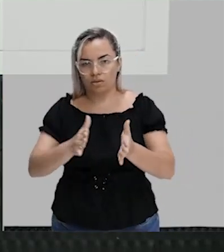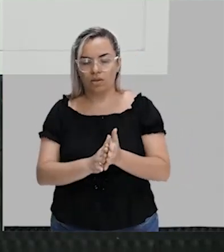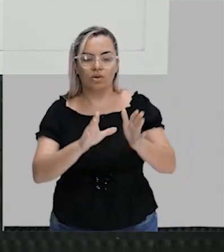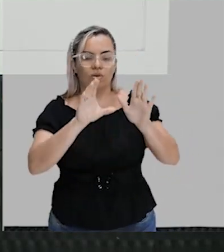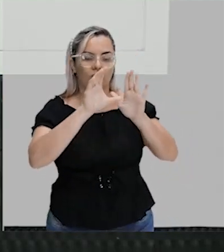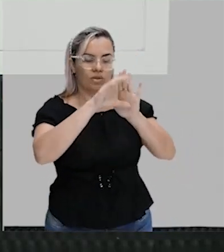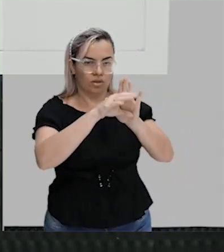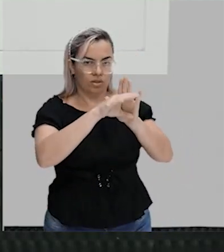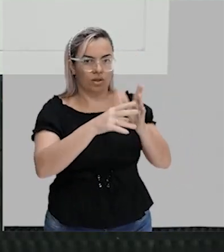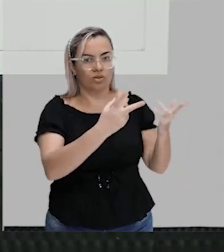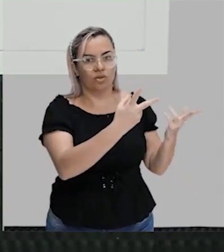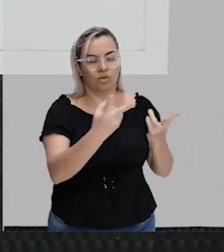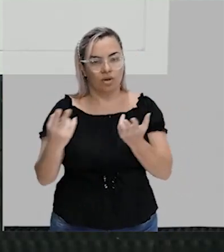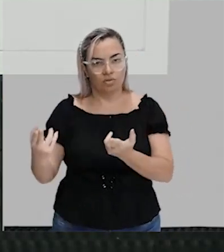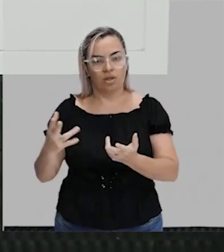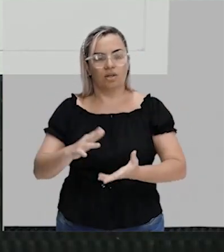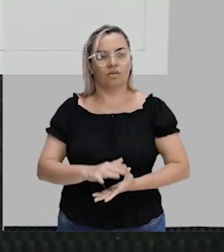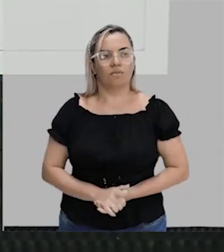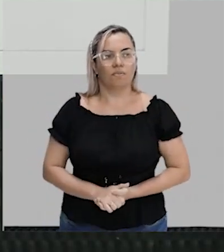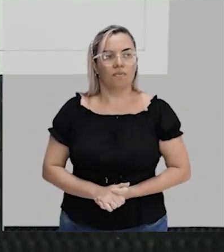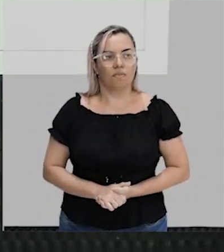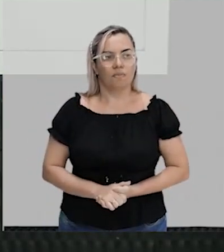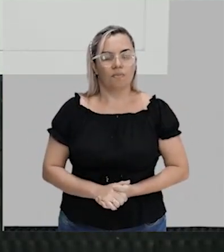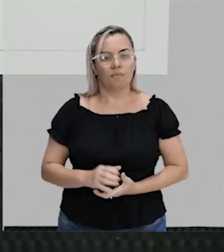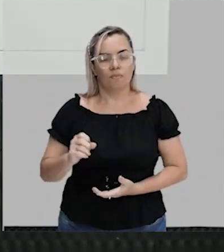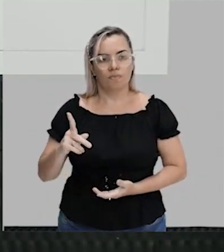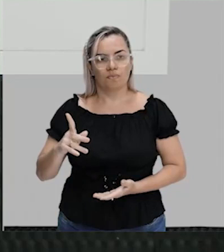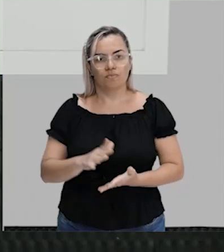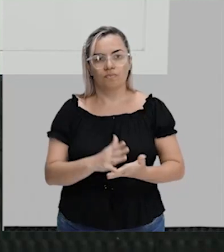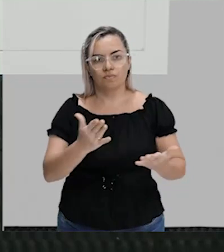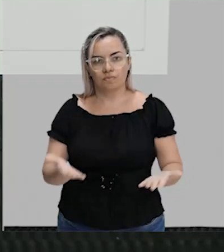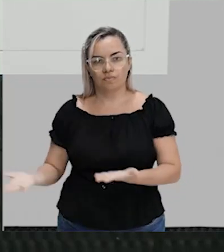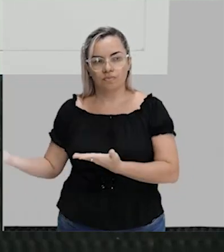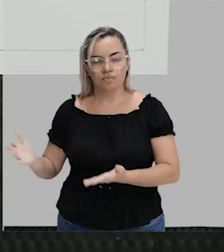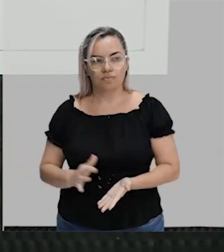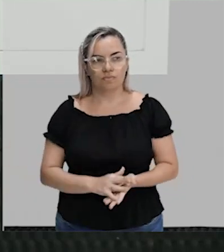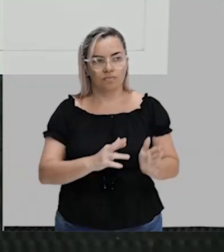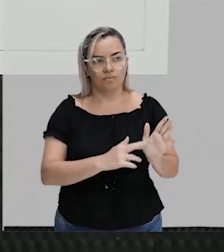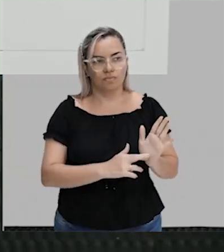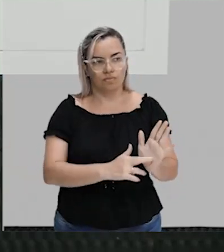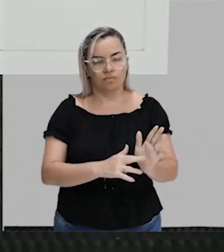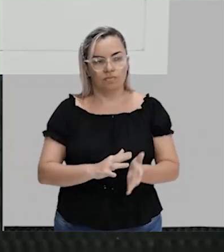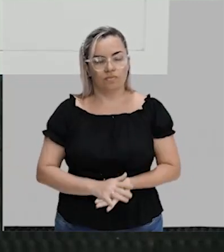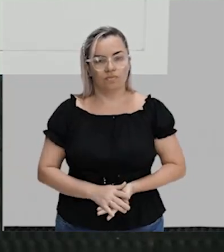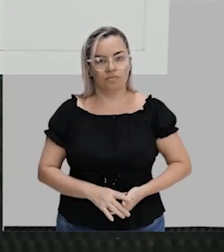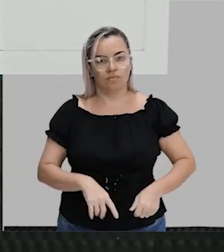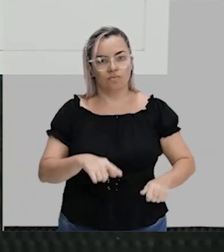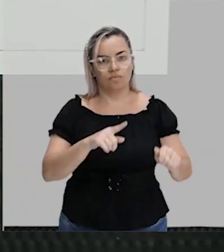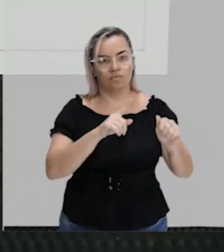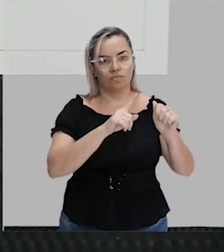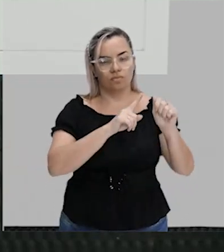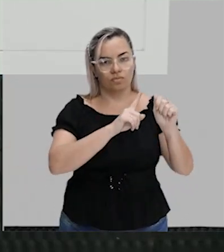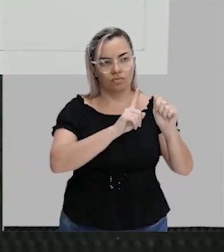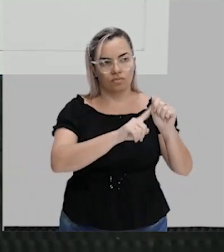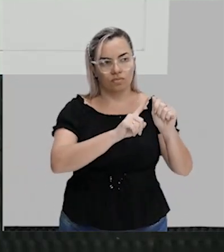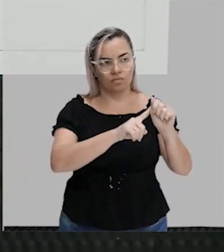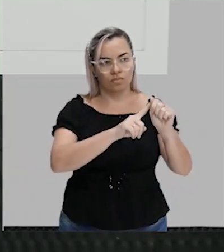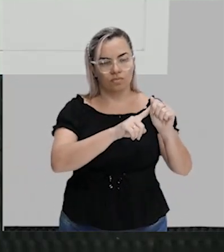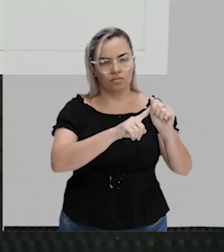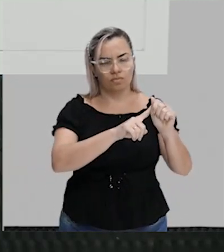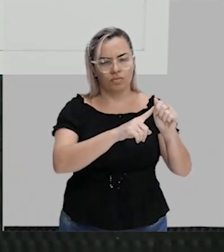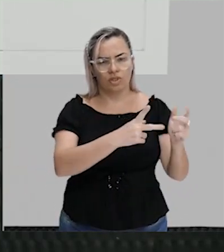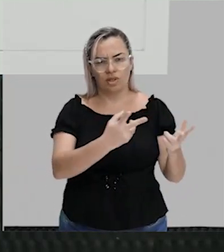de igualdade Beleza então coloquei por exemplo aqui ó Será que essa Matriz aqui é igual a essa